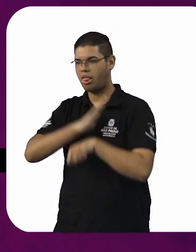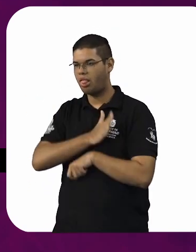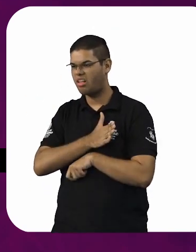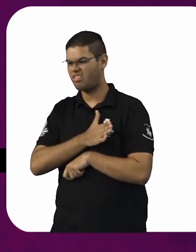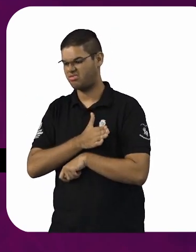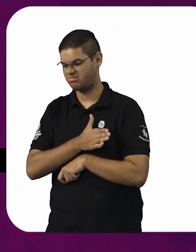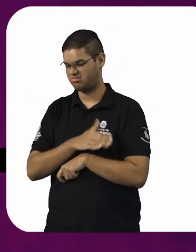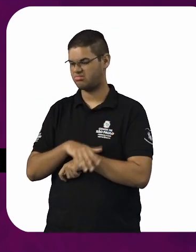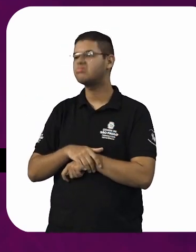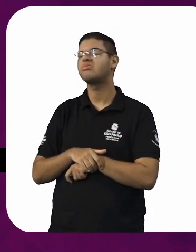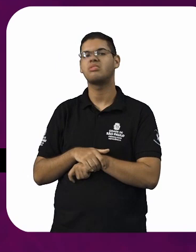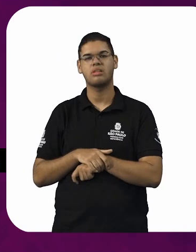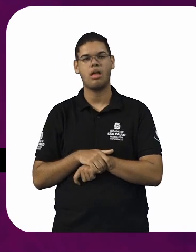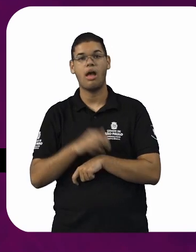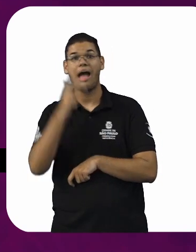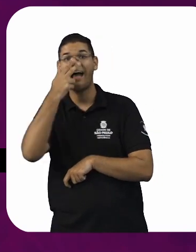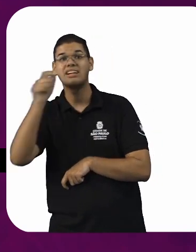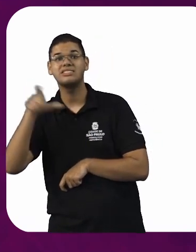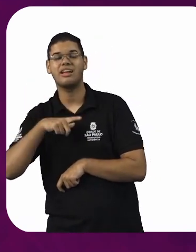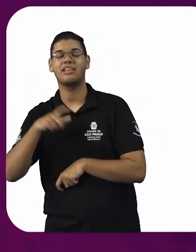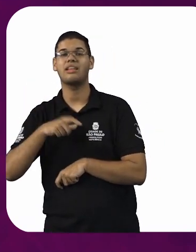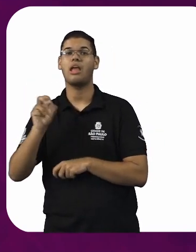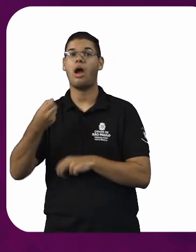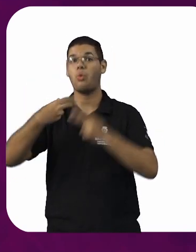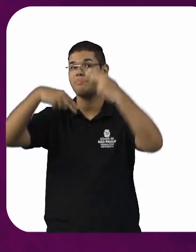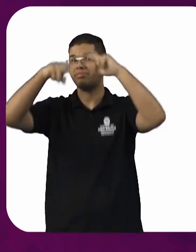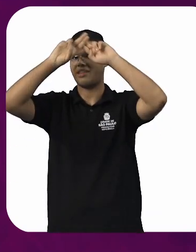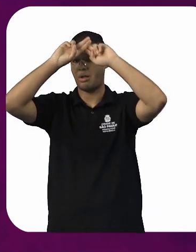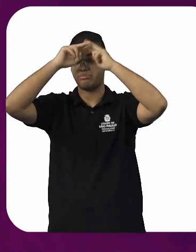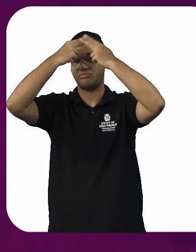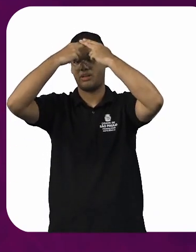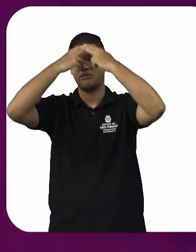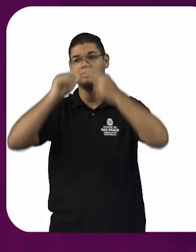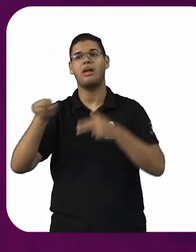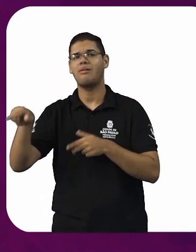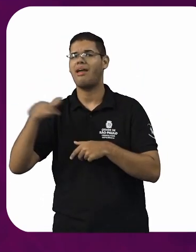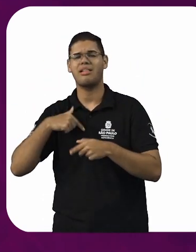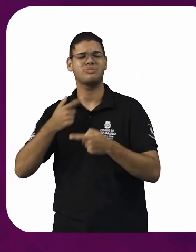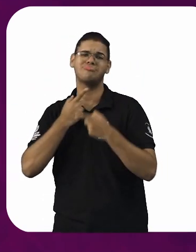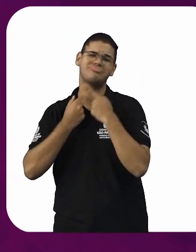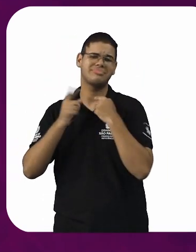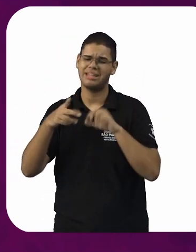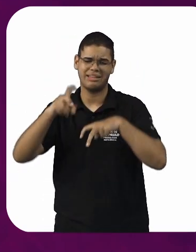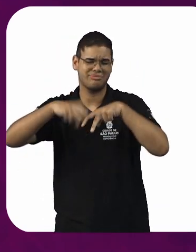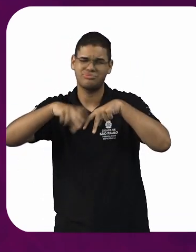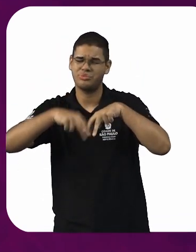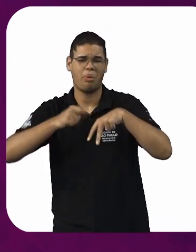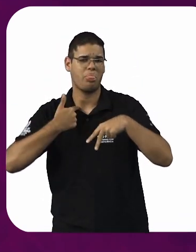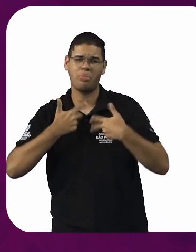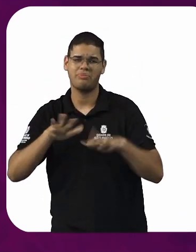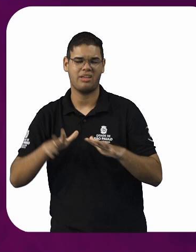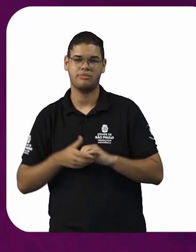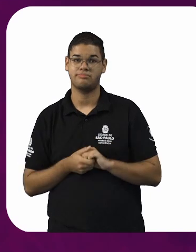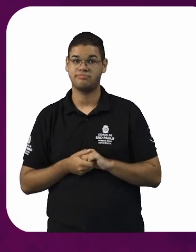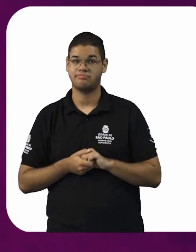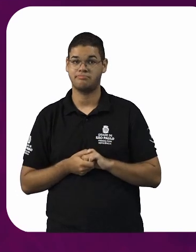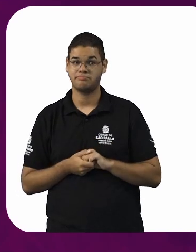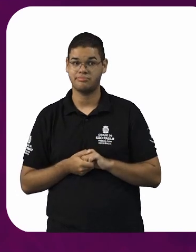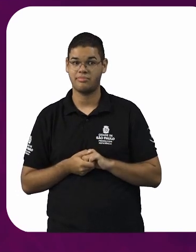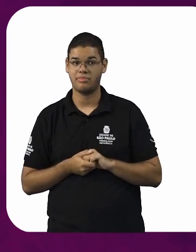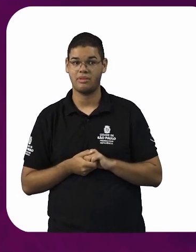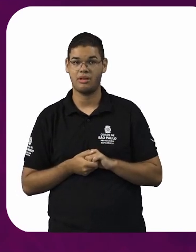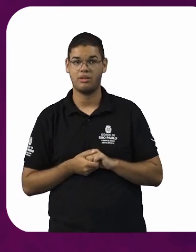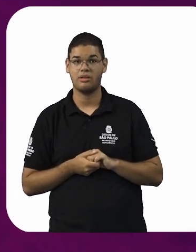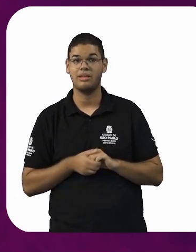LGBT+, de achar que é uma pessoa que tem algum trauma. Não, são pessoas que não têm desejo sexual. Isso era Beatriz Pereira. para trás como algum tipo de